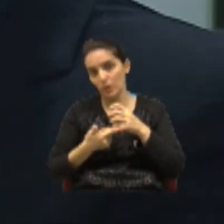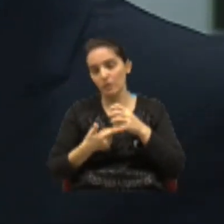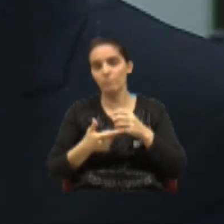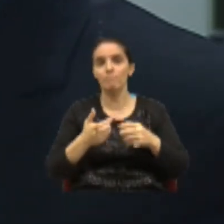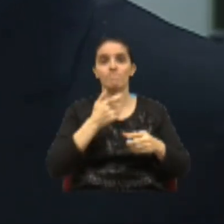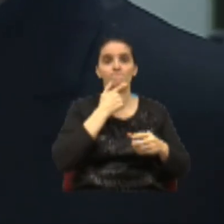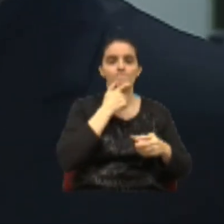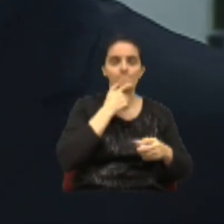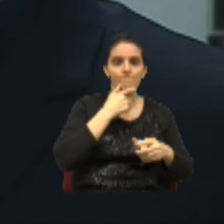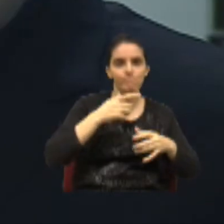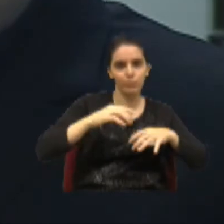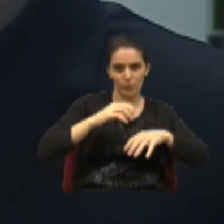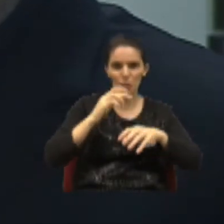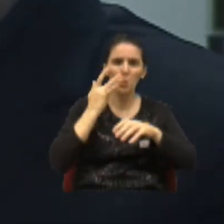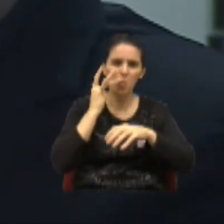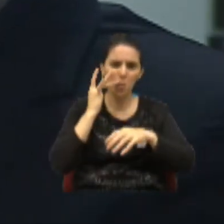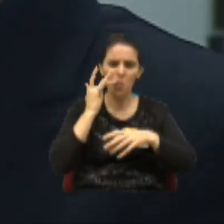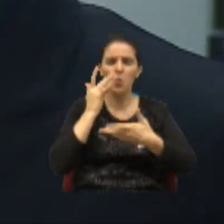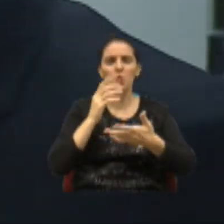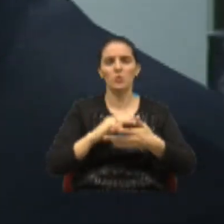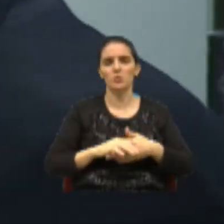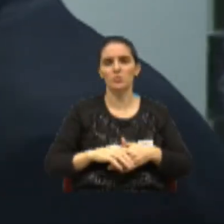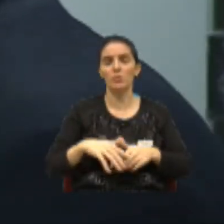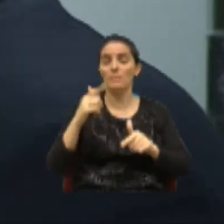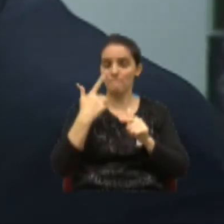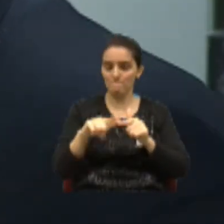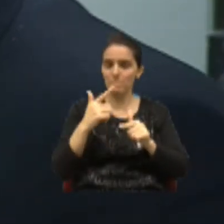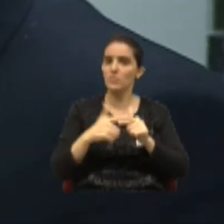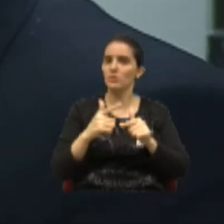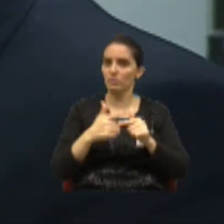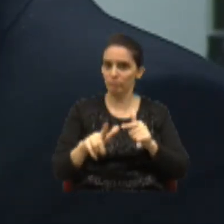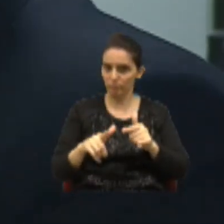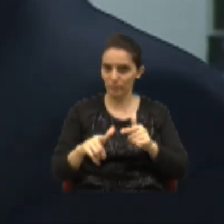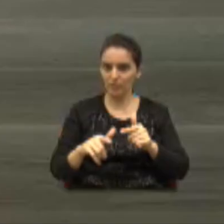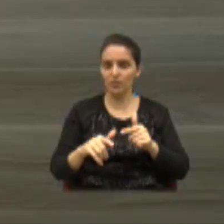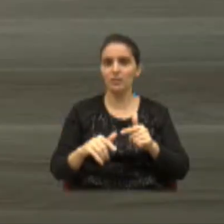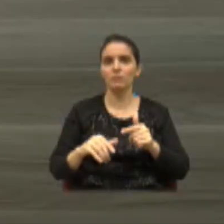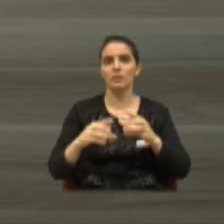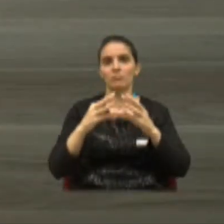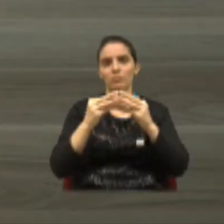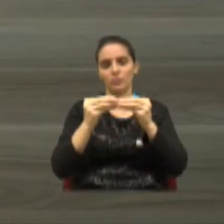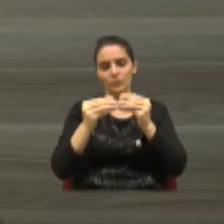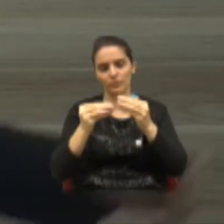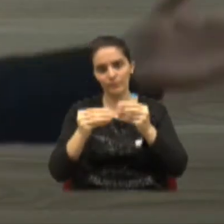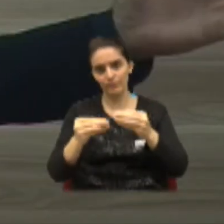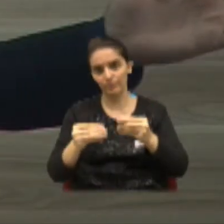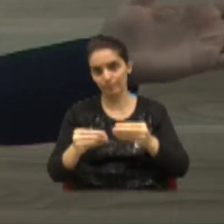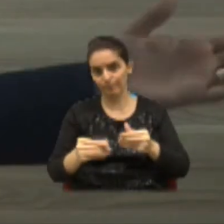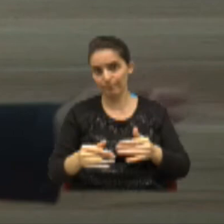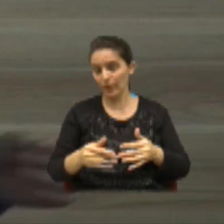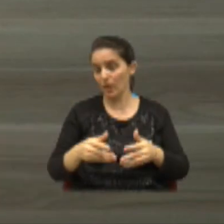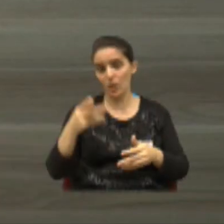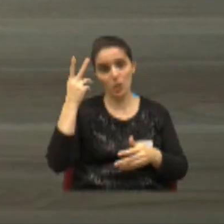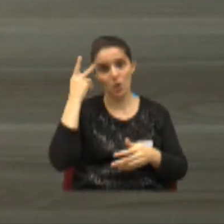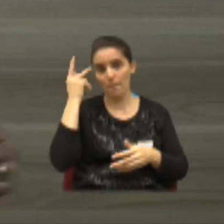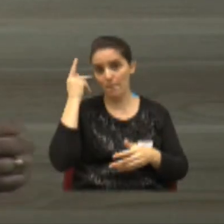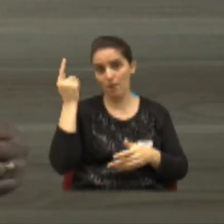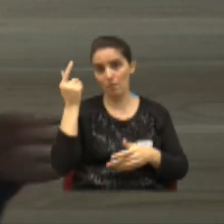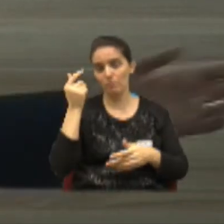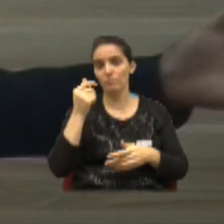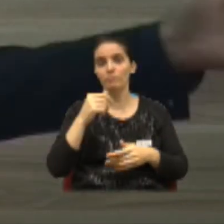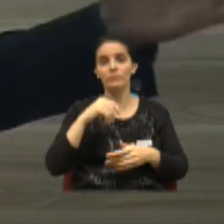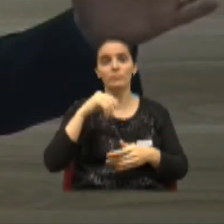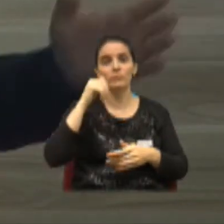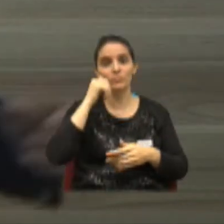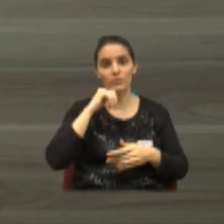problemas ósseos musculares e os problemas ósseos degenerativos são super comuns. E as mulheres e os